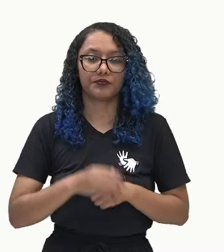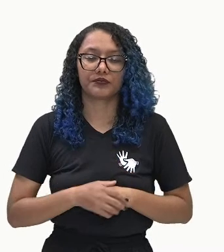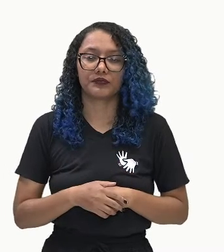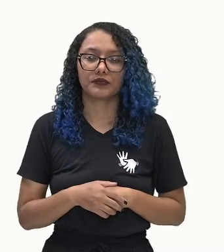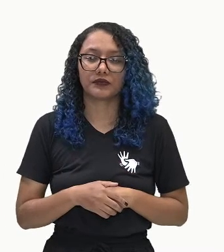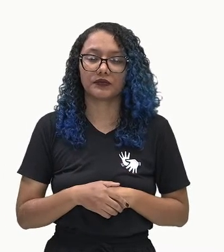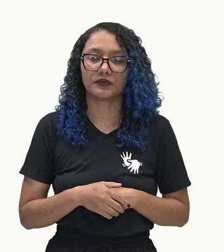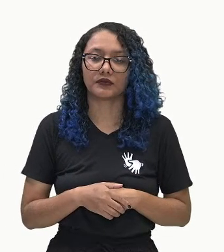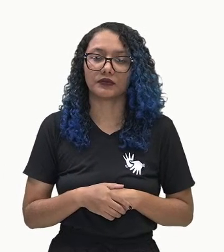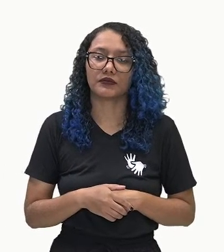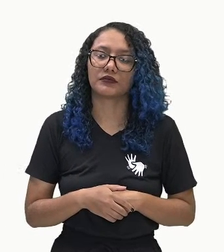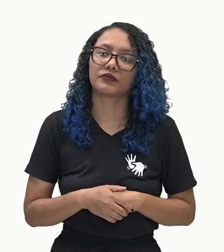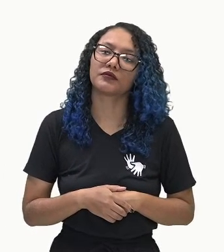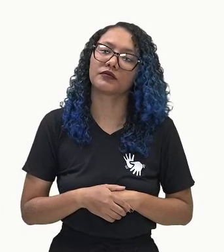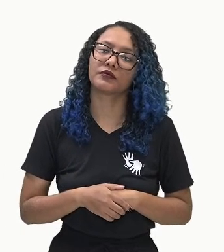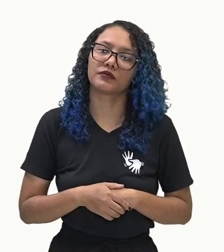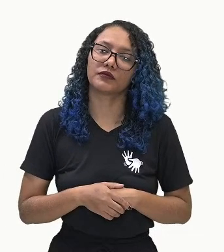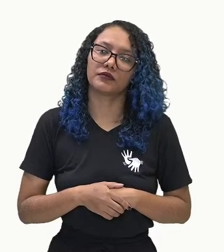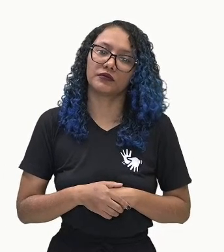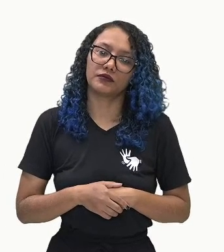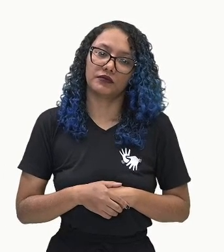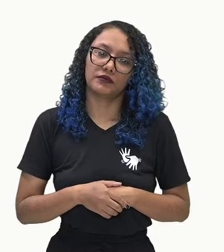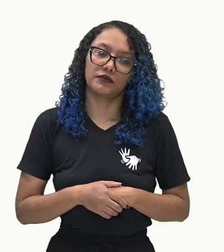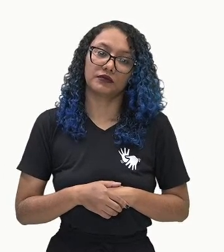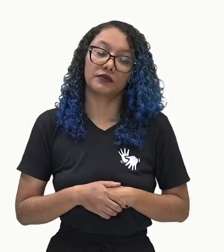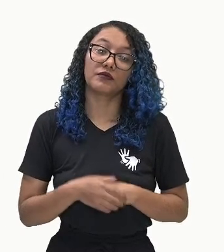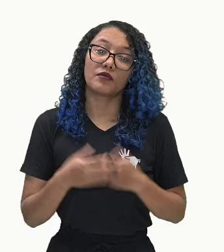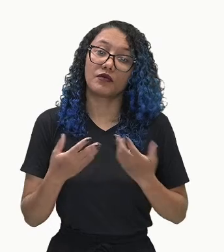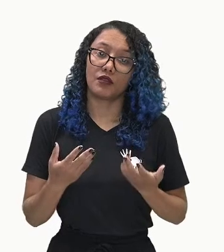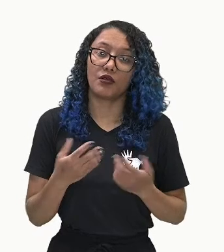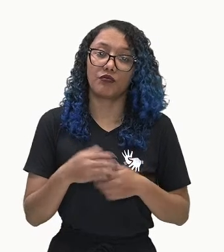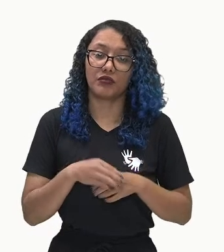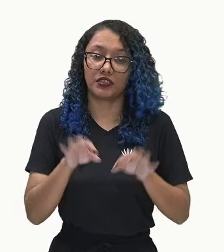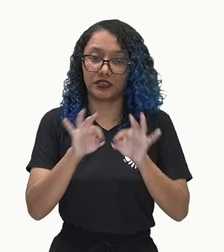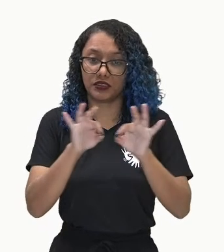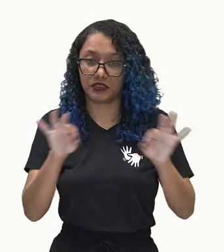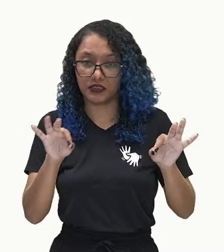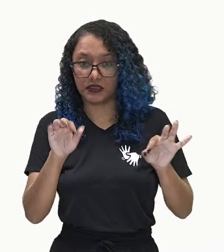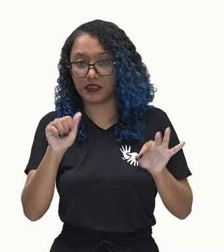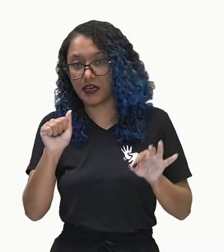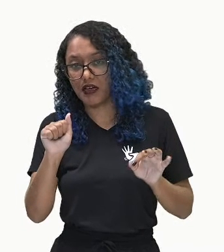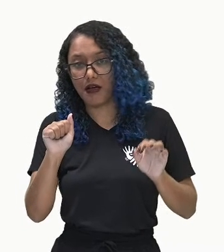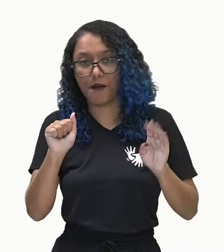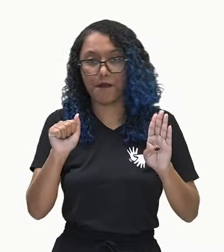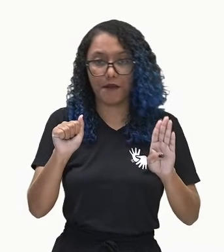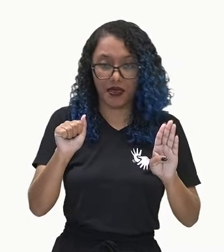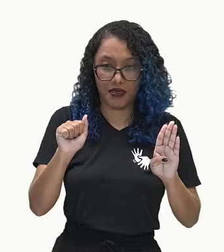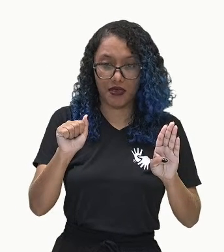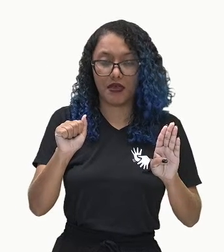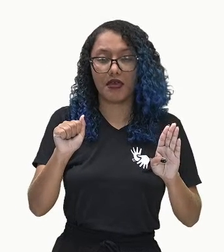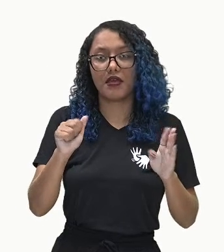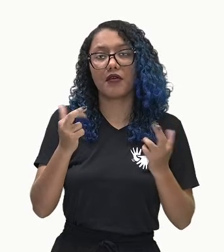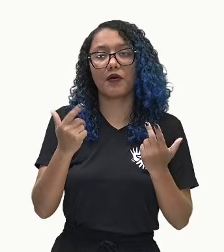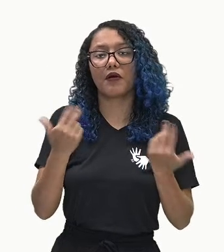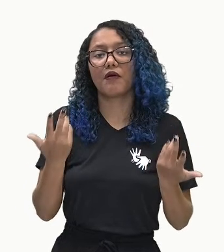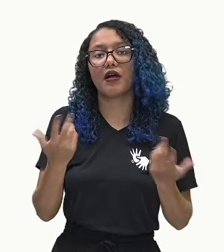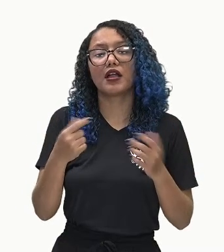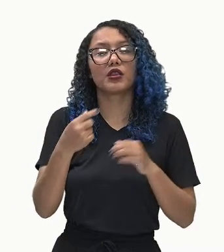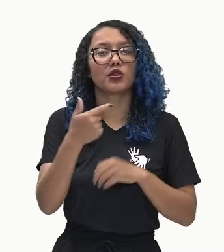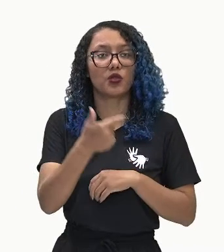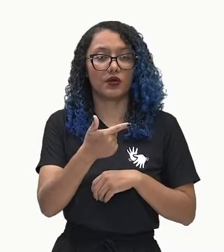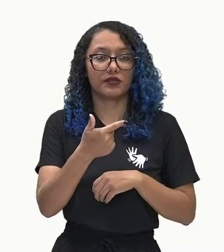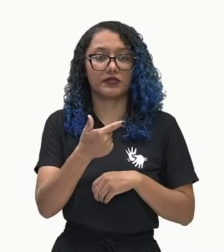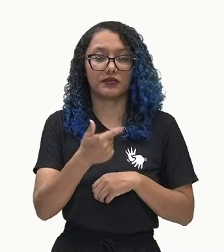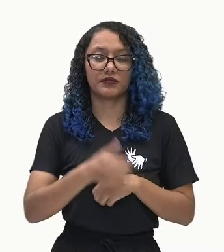distância entre esses dois pontos A e B é igual a 2. 2 o quê? Aí depende, pessoal.